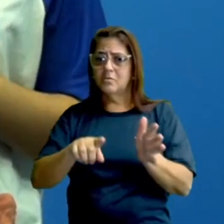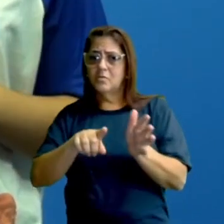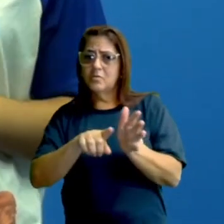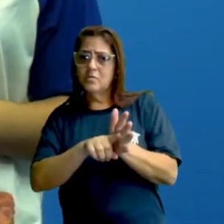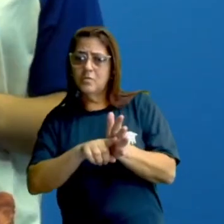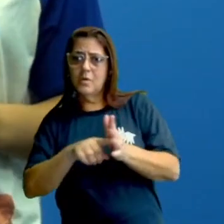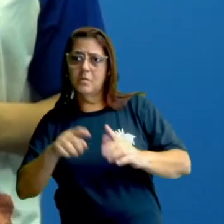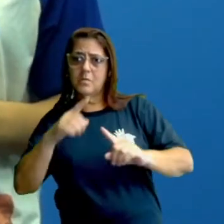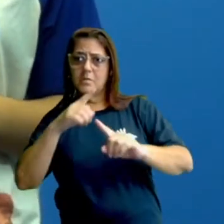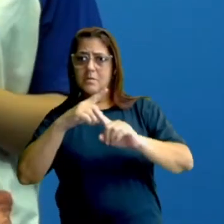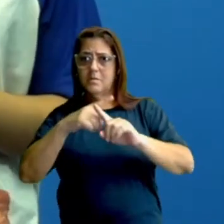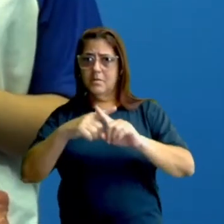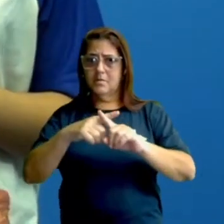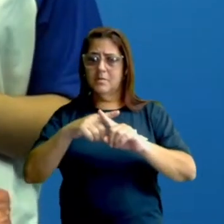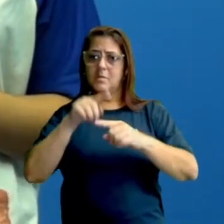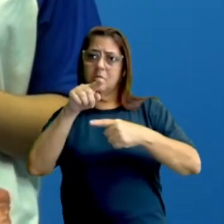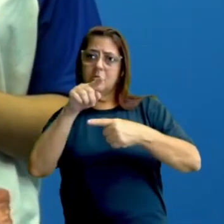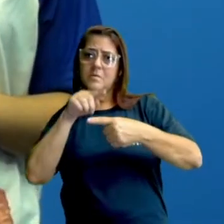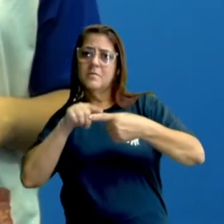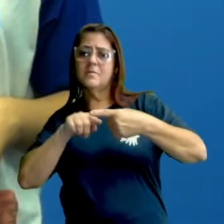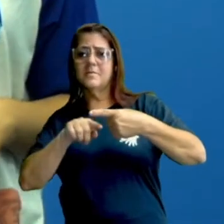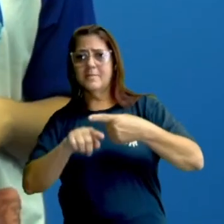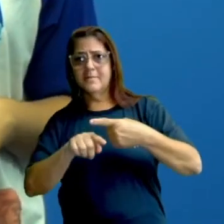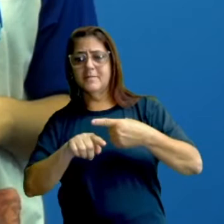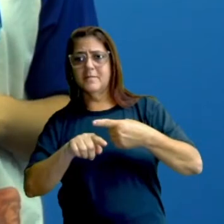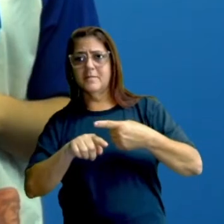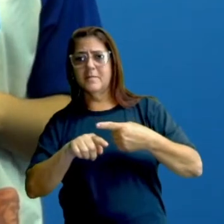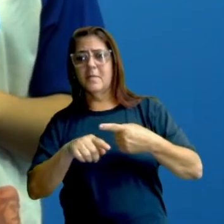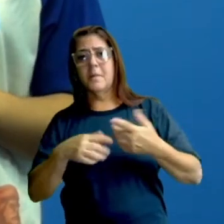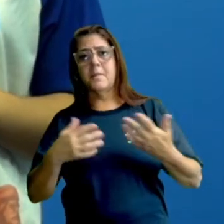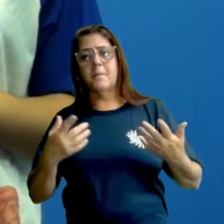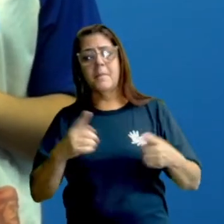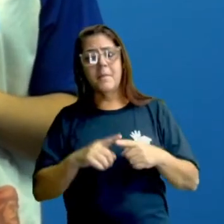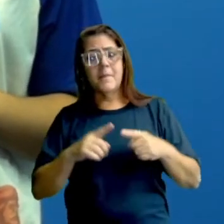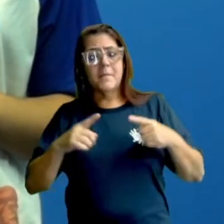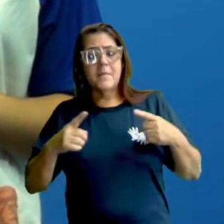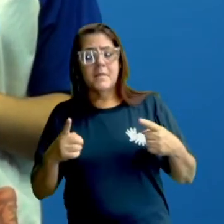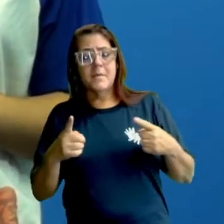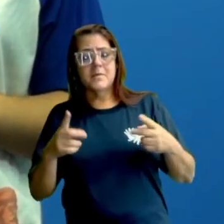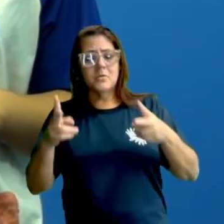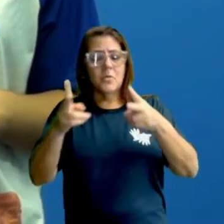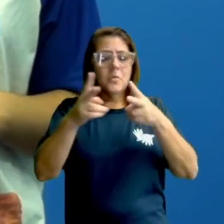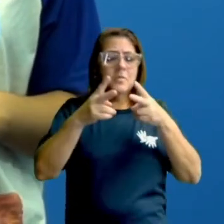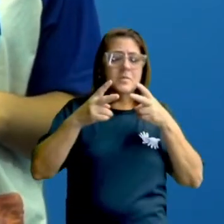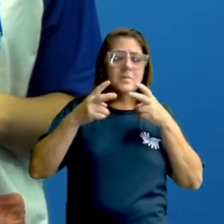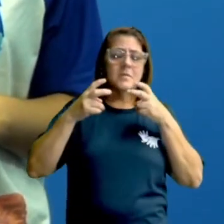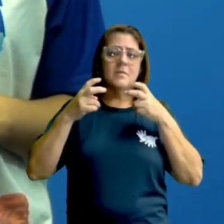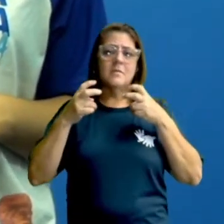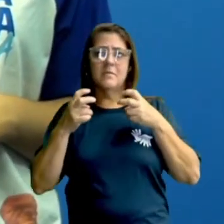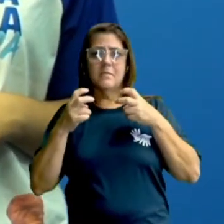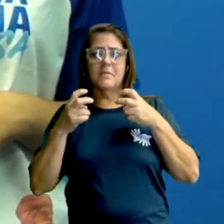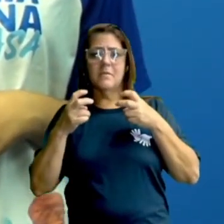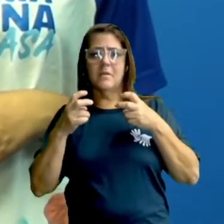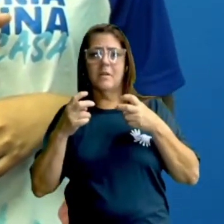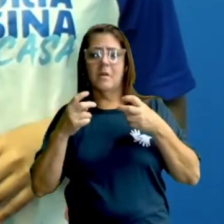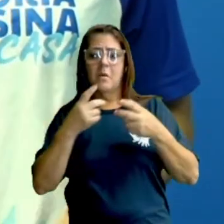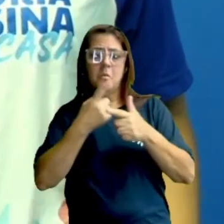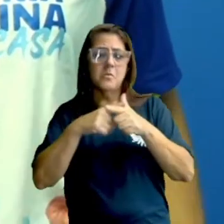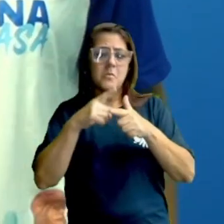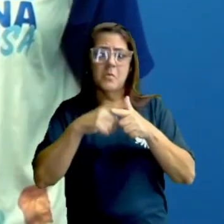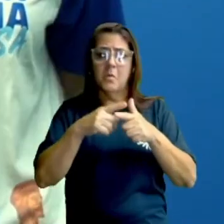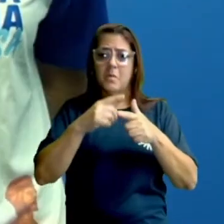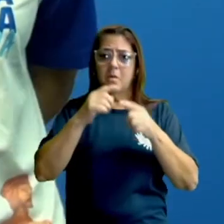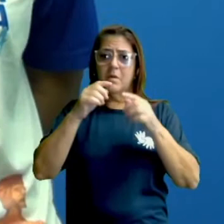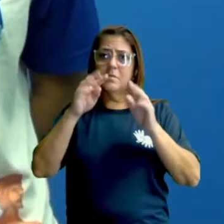e entre multiplicação e divisão. Para isso, nós vamos observar algumas